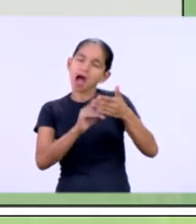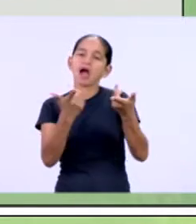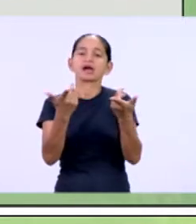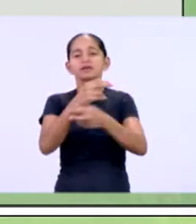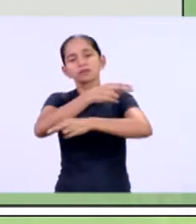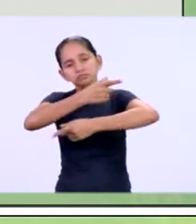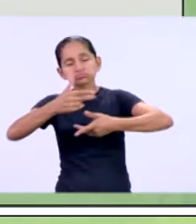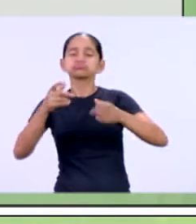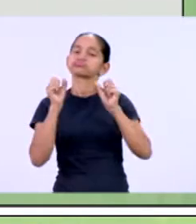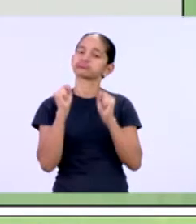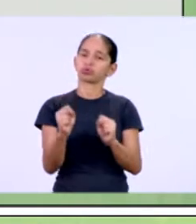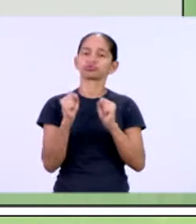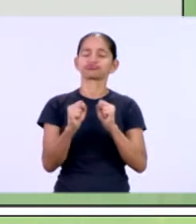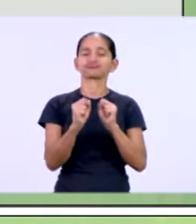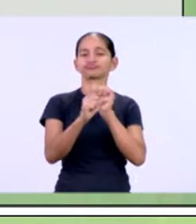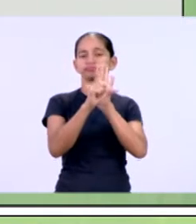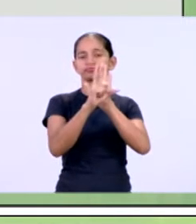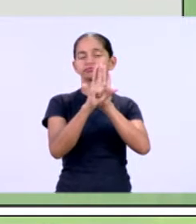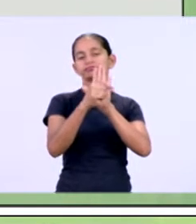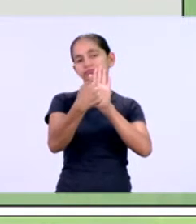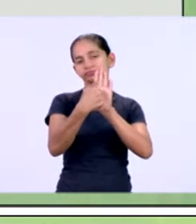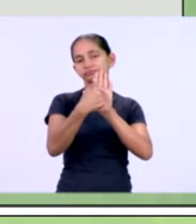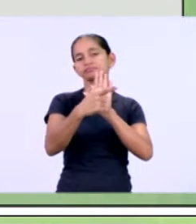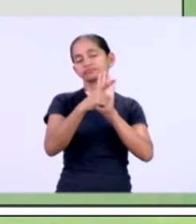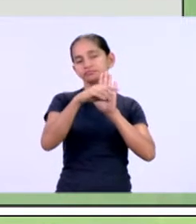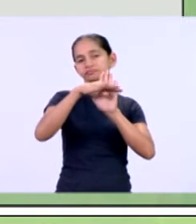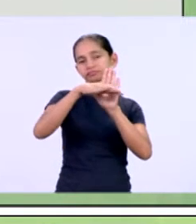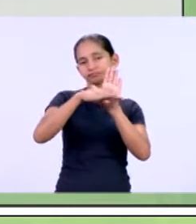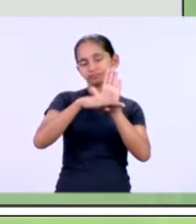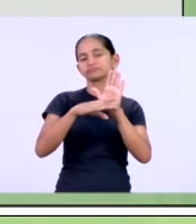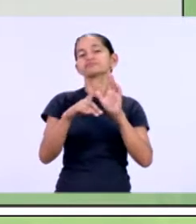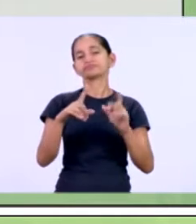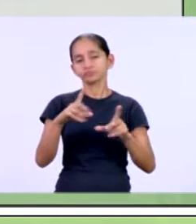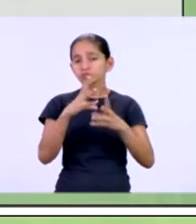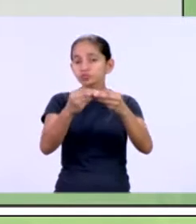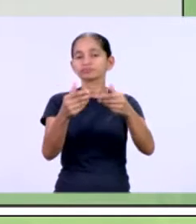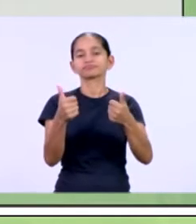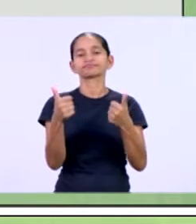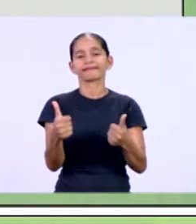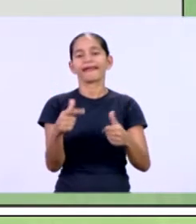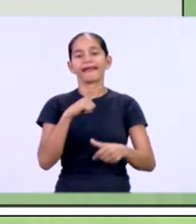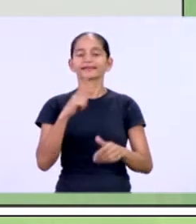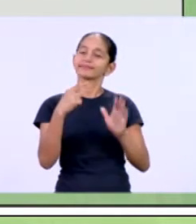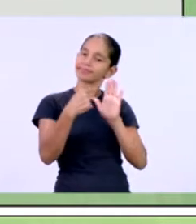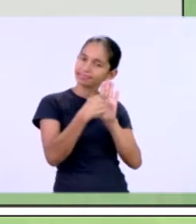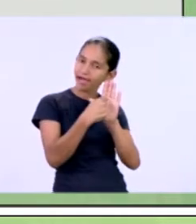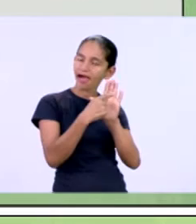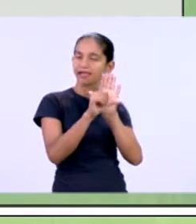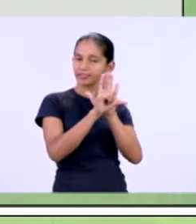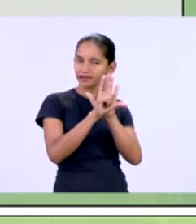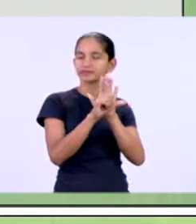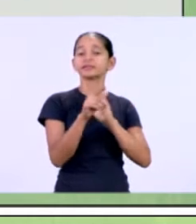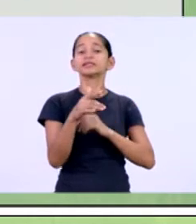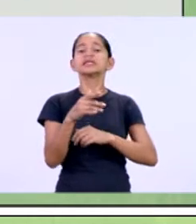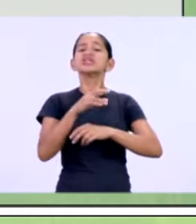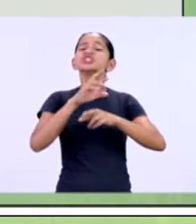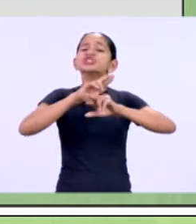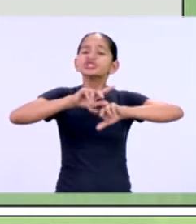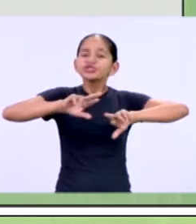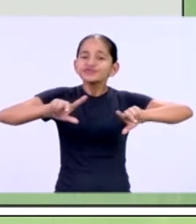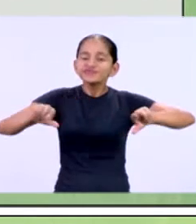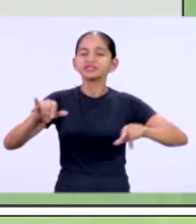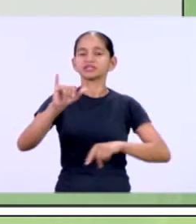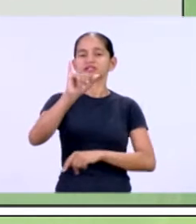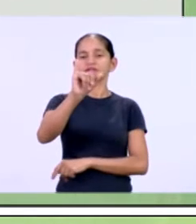poder buscar na lei a definição do tributo, como que você tem que pagar. Tem vários tipos de tributos,